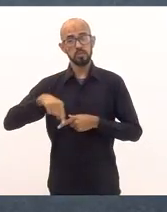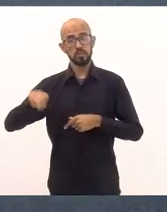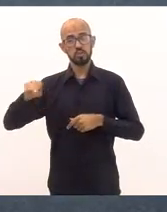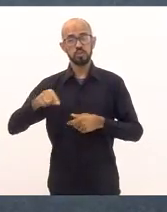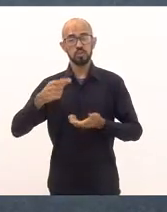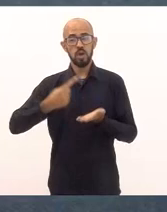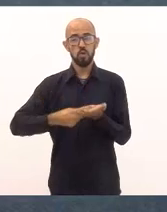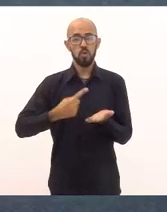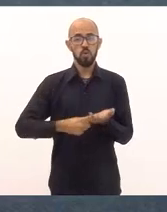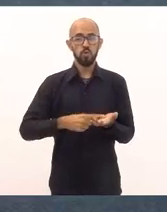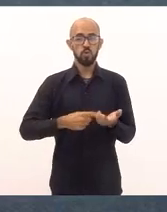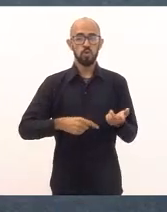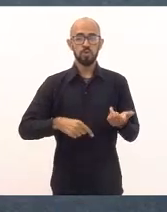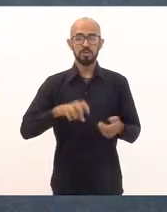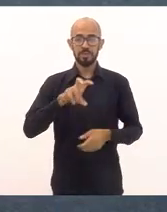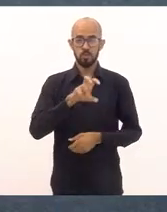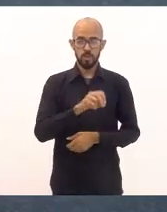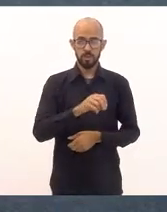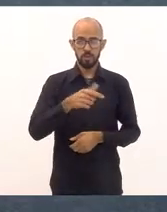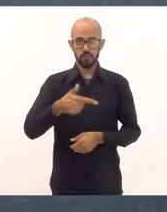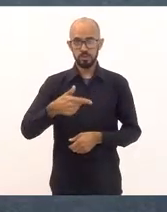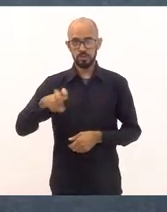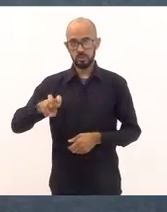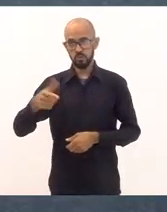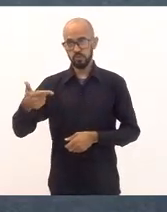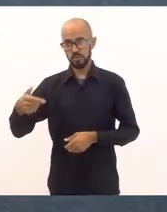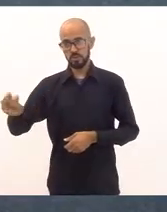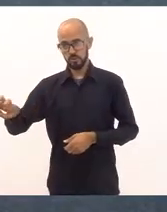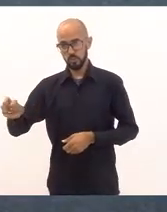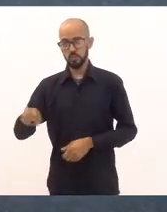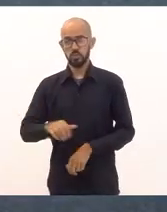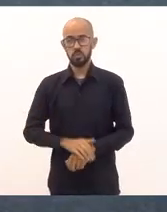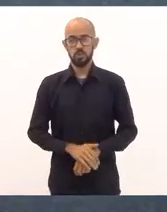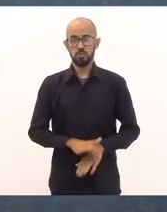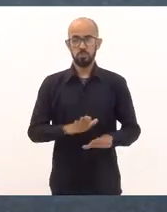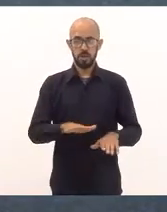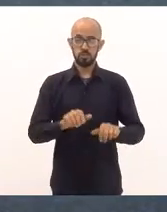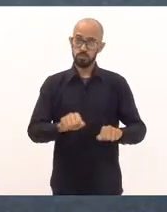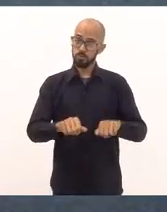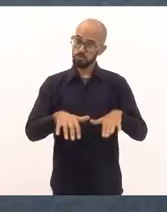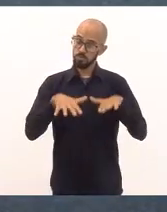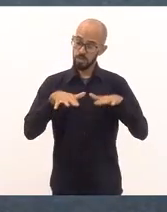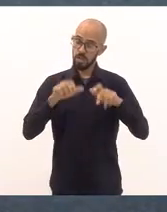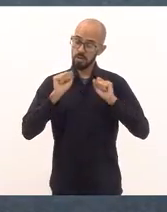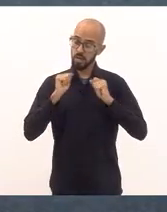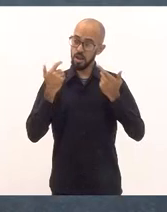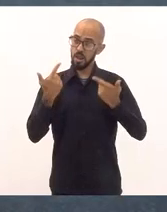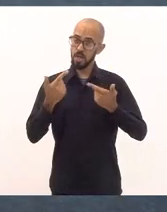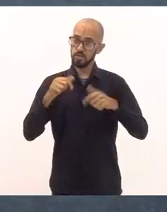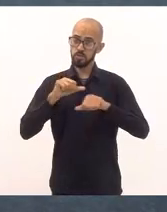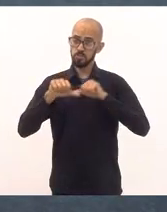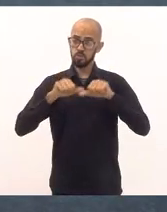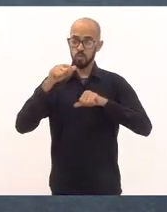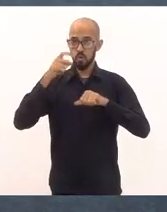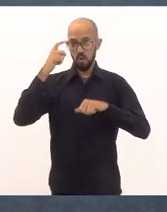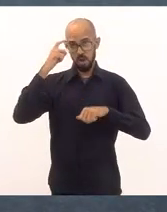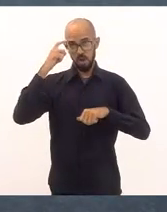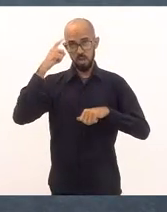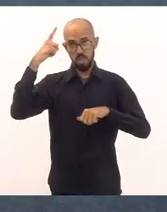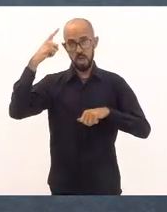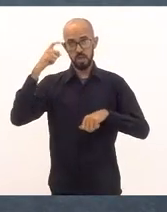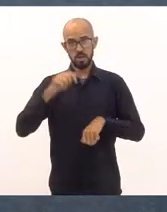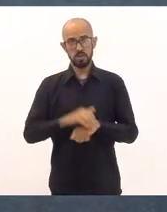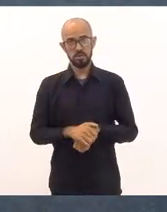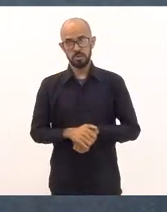25. Mas como veio do plenário da Assembleia, ele já mudou de ideia, vai fazer só